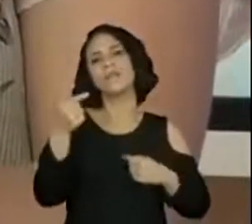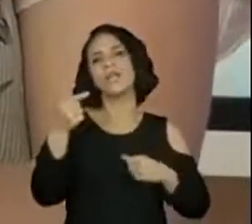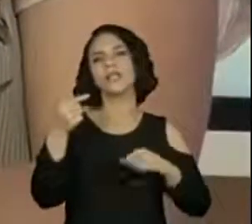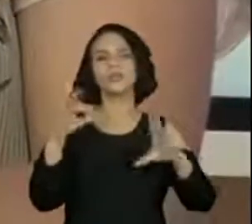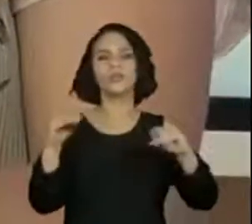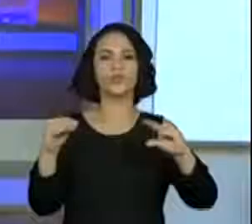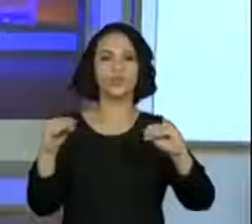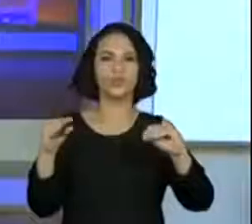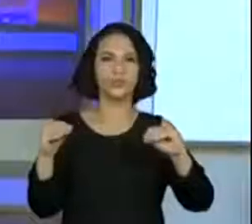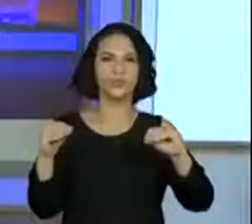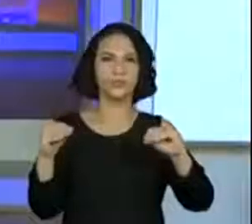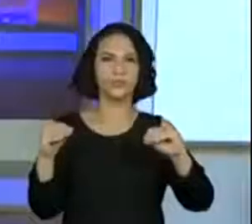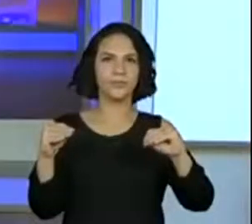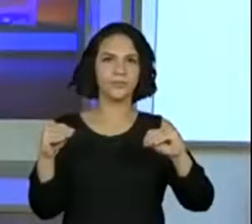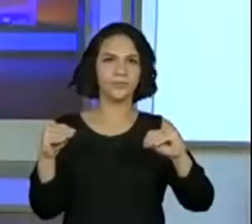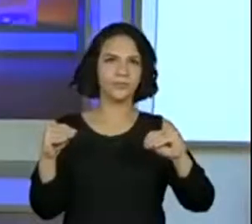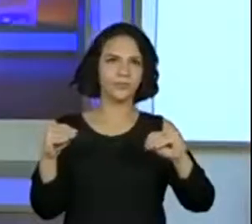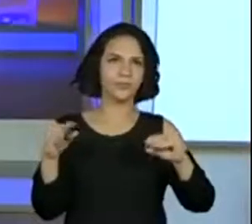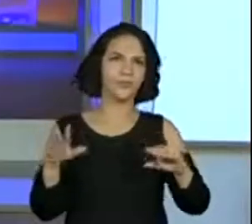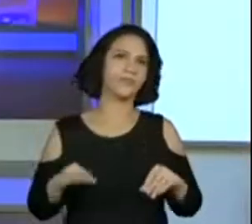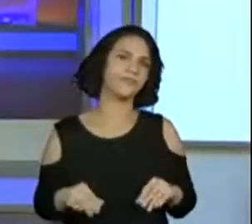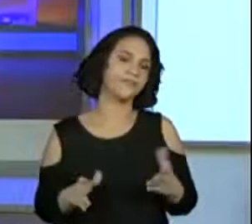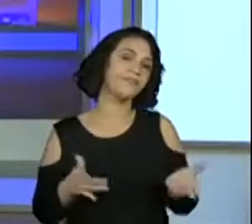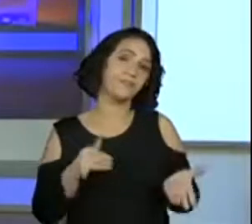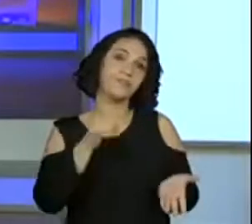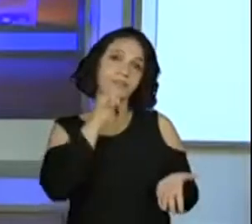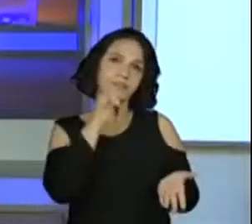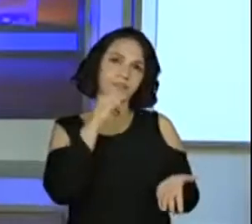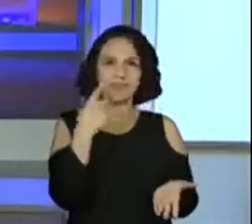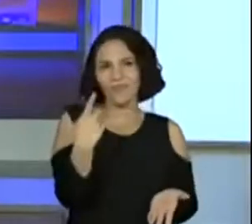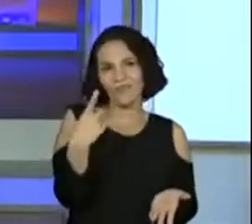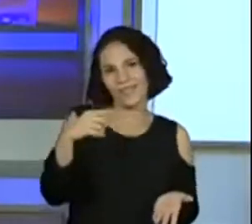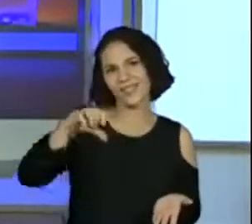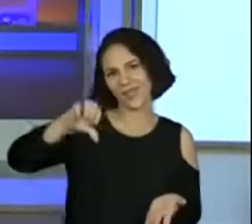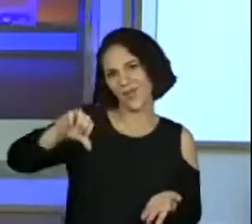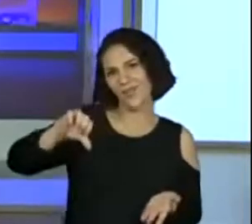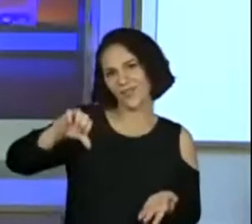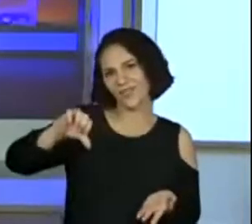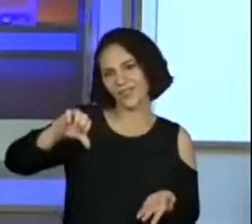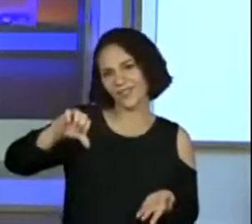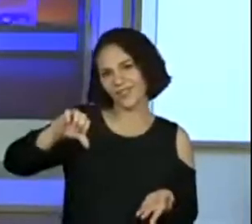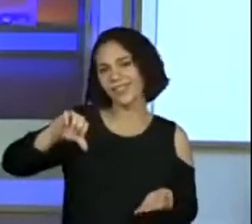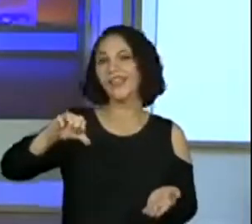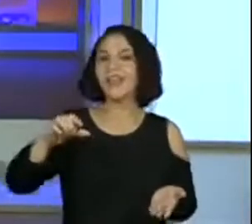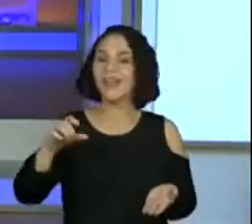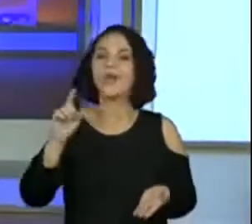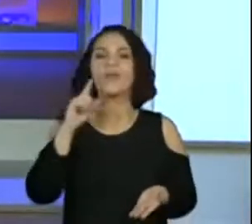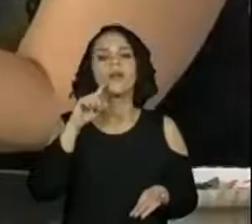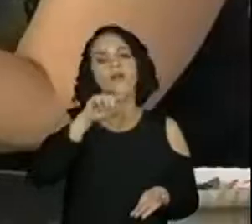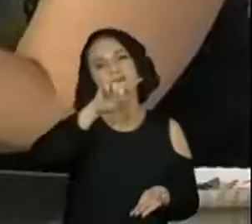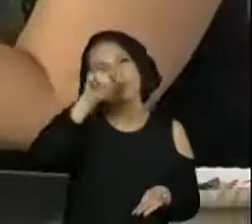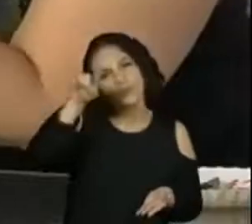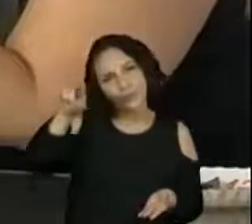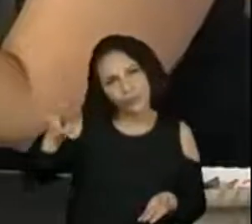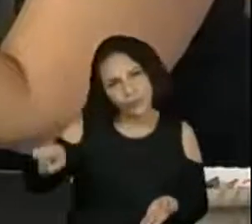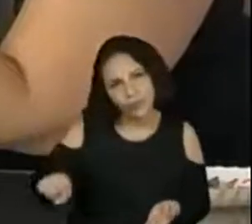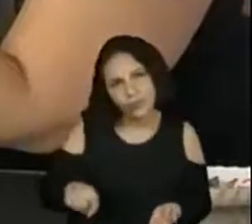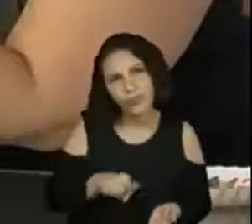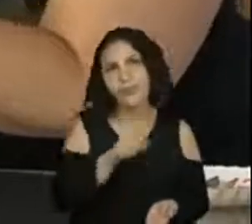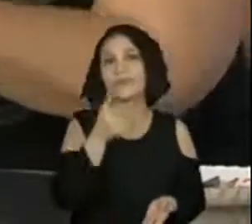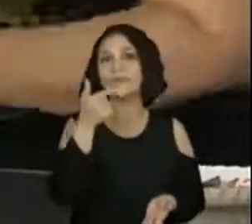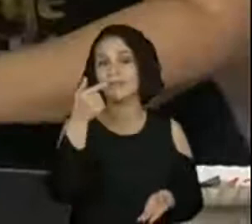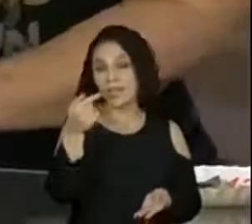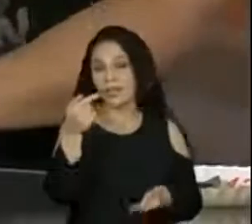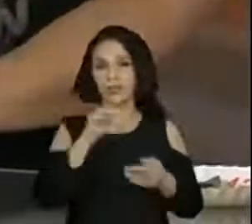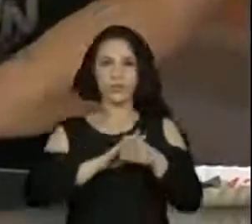noite. Só que aí às 19 horas, né? E aí é a segunda volta do relógio, então é às 7 horas